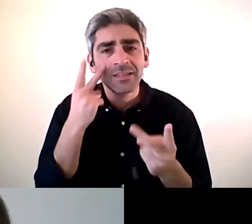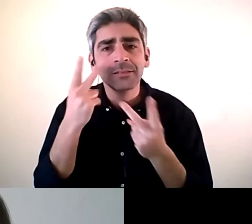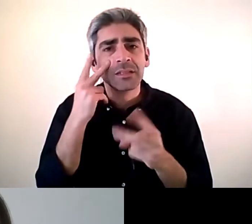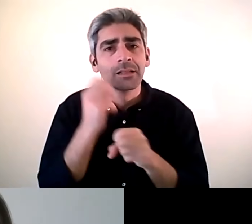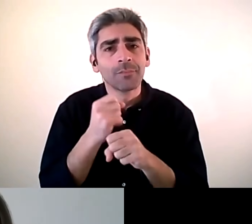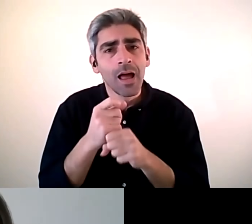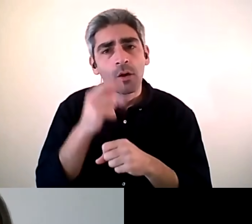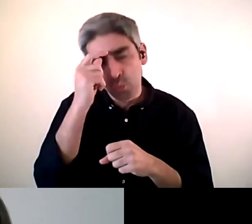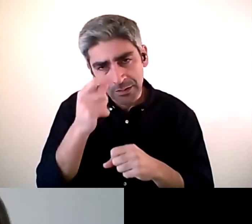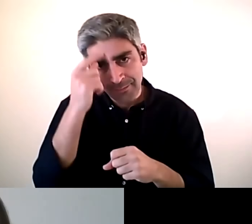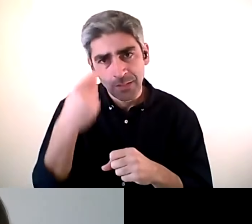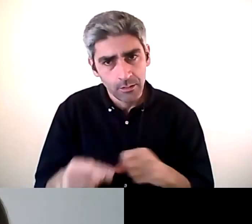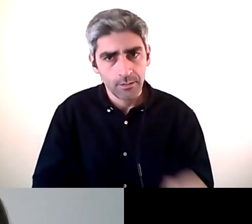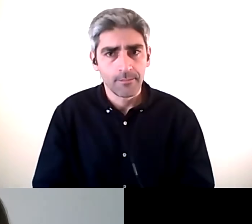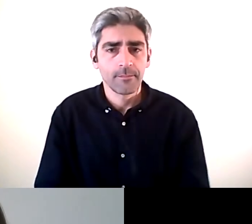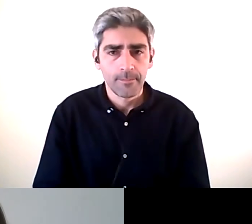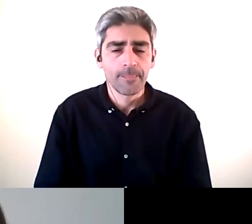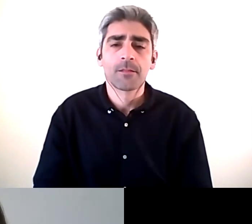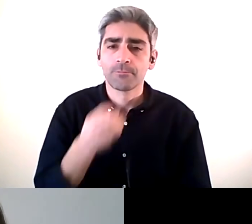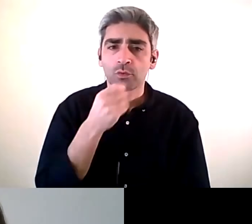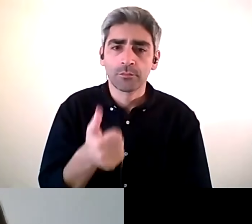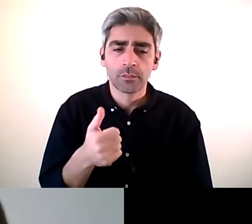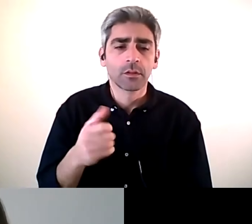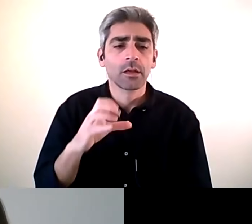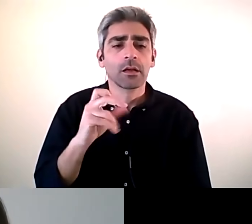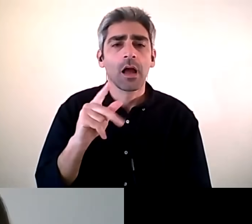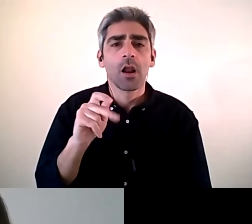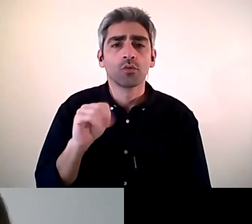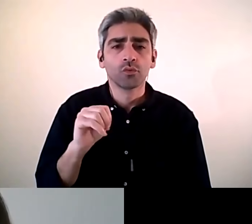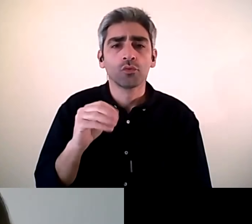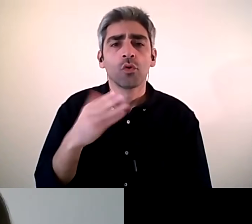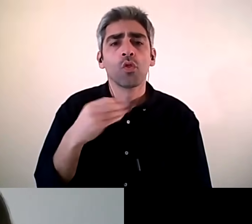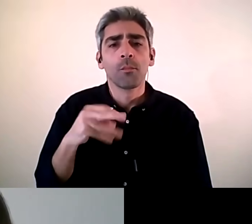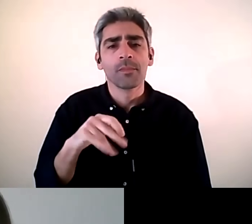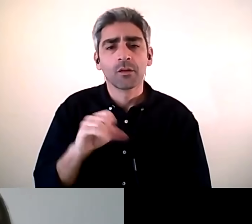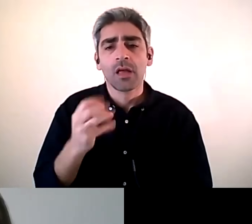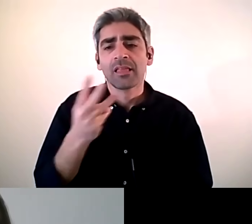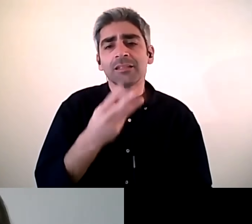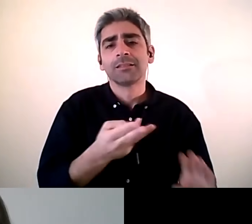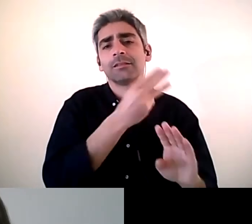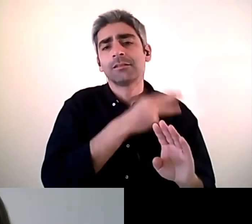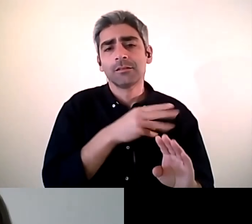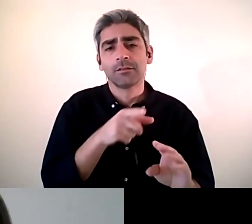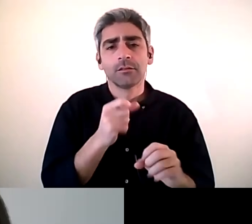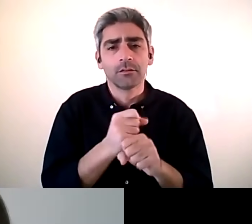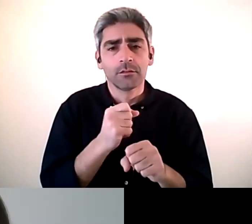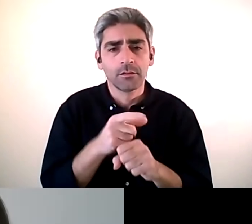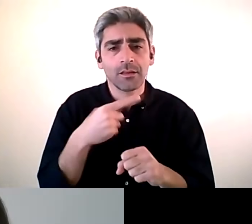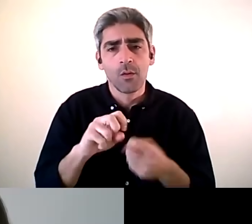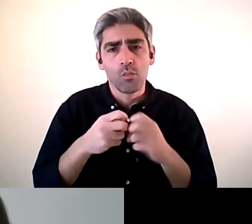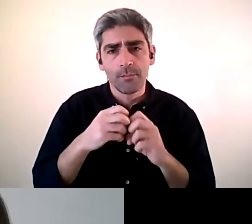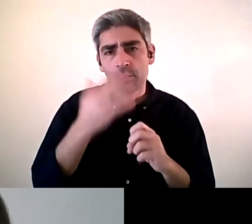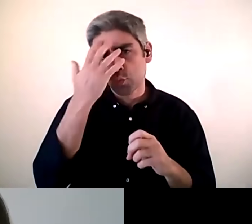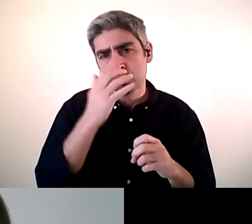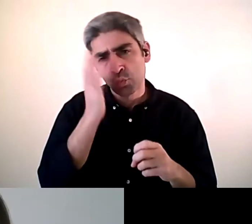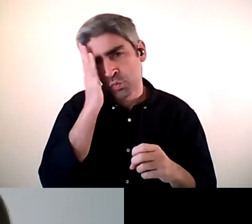e o reconhecimento. Muito bem. O Carlos Domingos pergunta que desde há 3 semanas tenho tido distúrbios de sono. Poderá